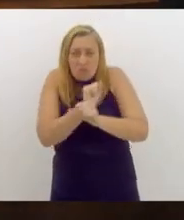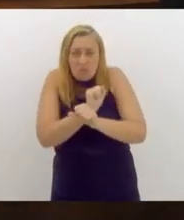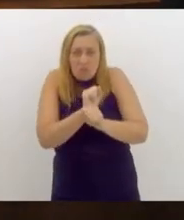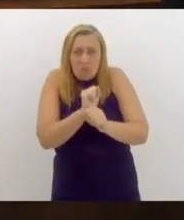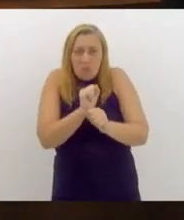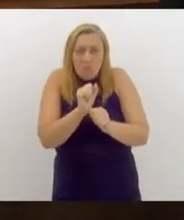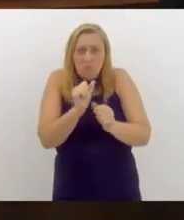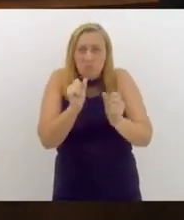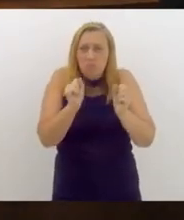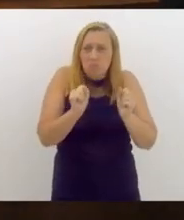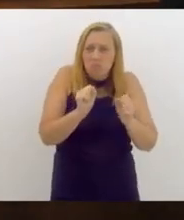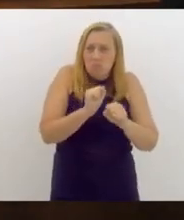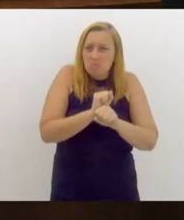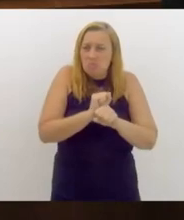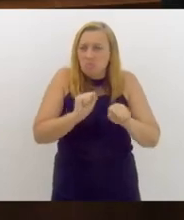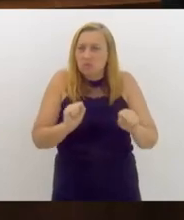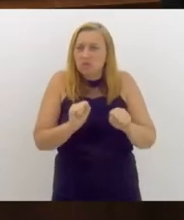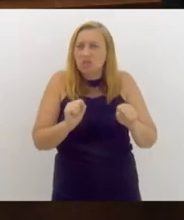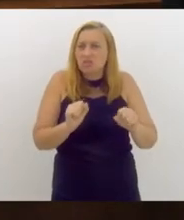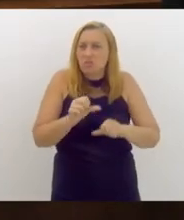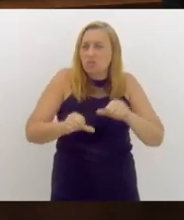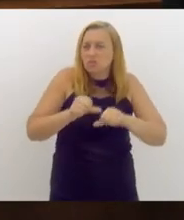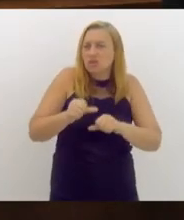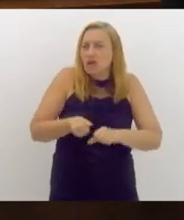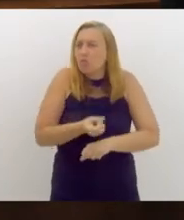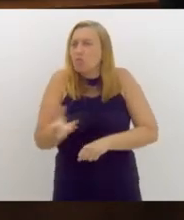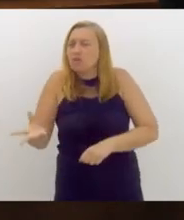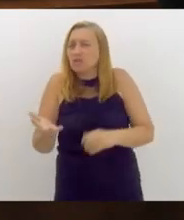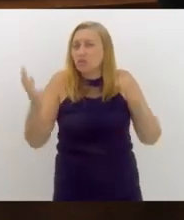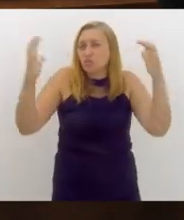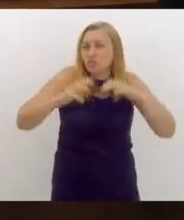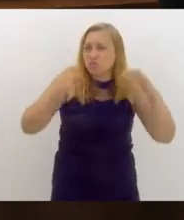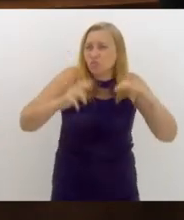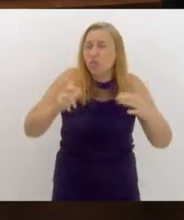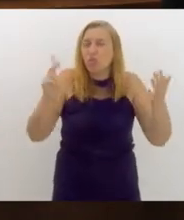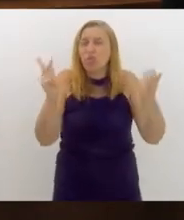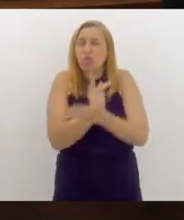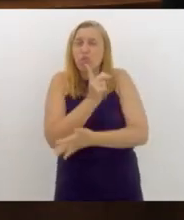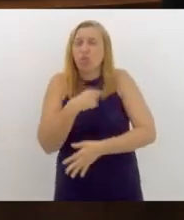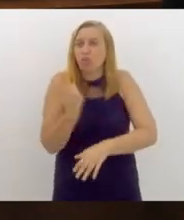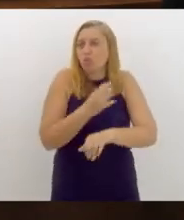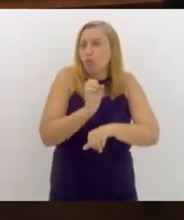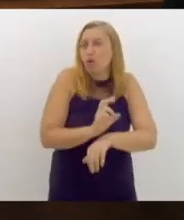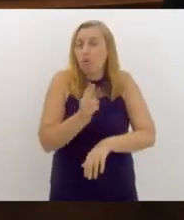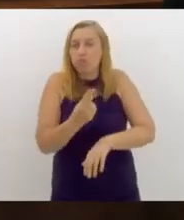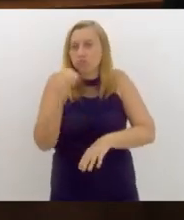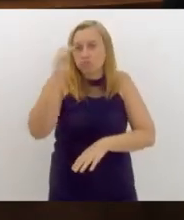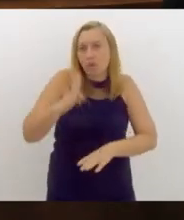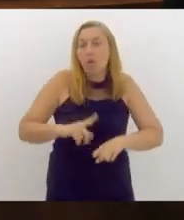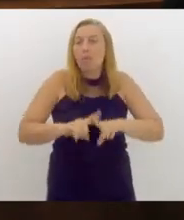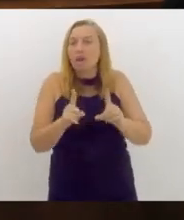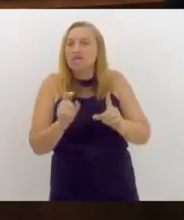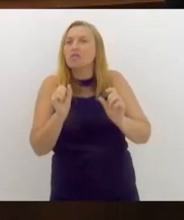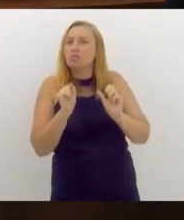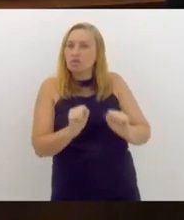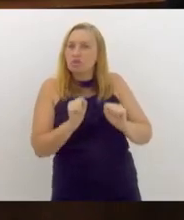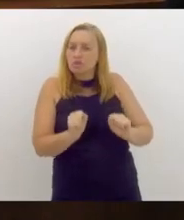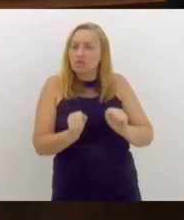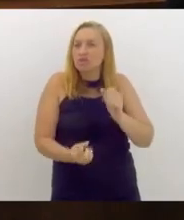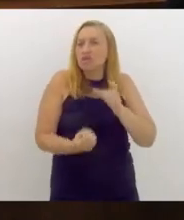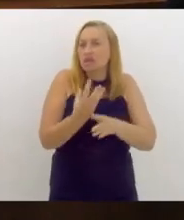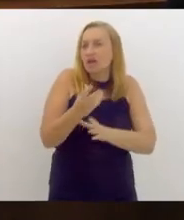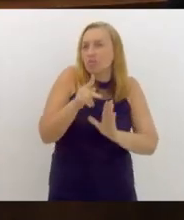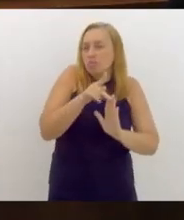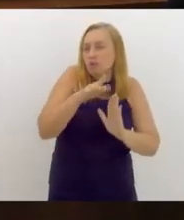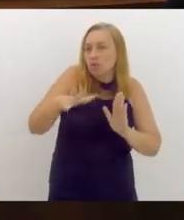gente mudar a quantidade de chuva que possa acontecer no nosso Estado ou no Brasil. Mas é possível criarmos